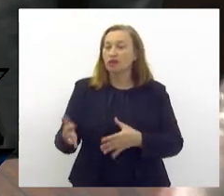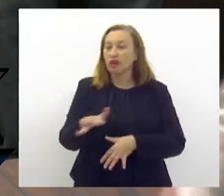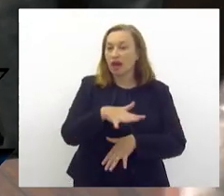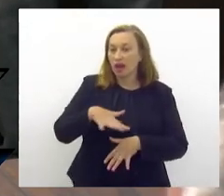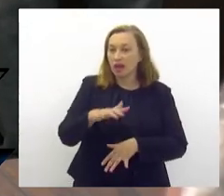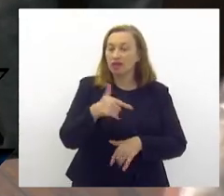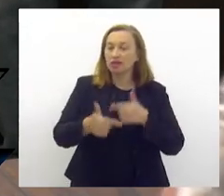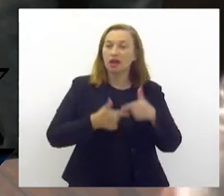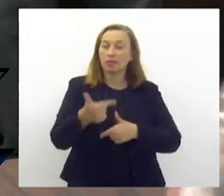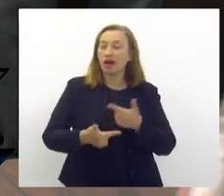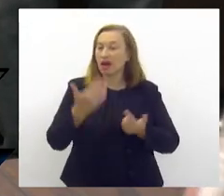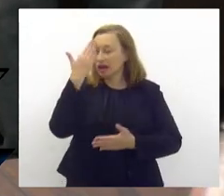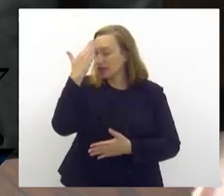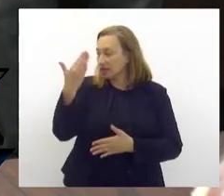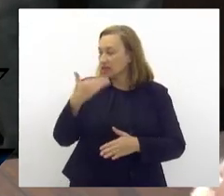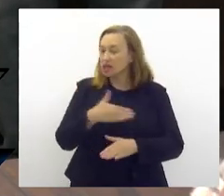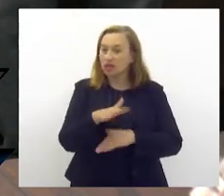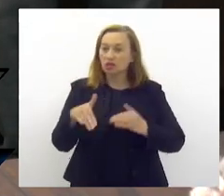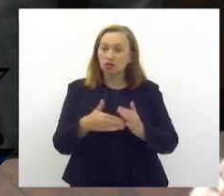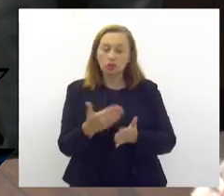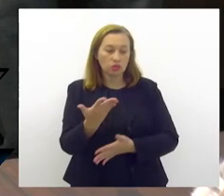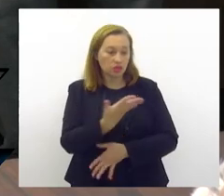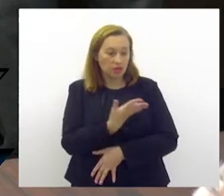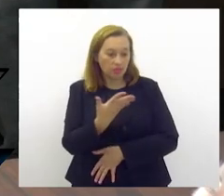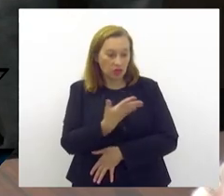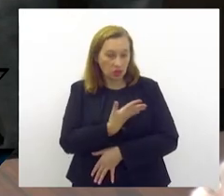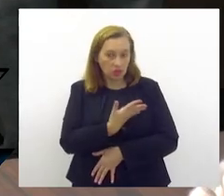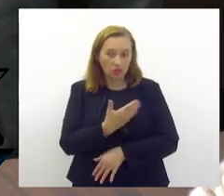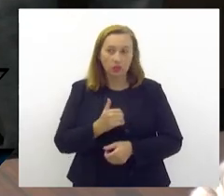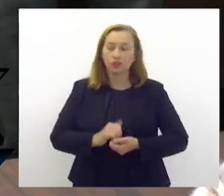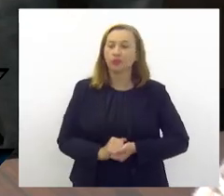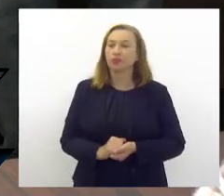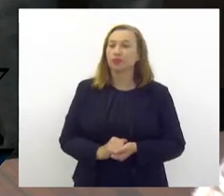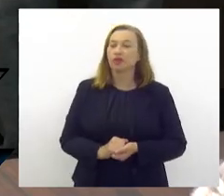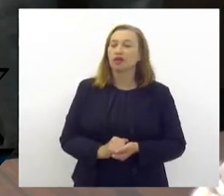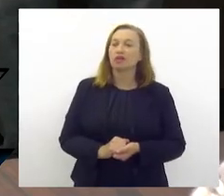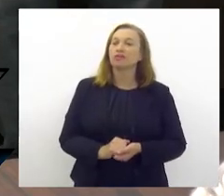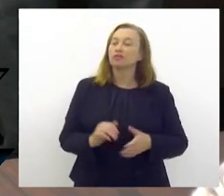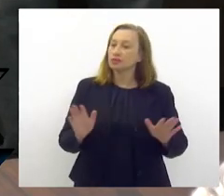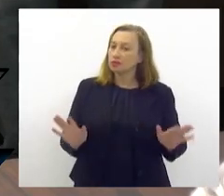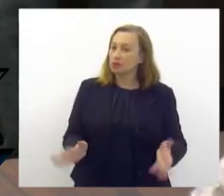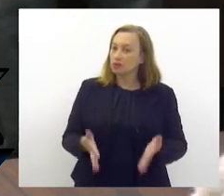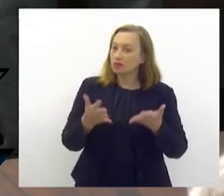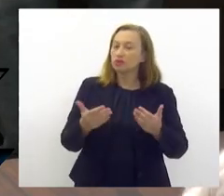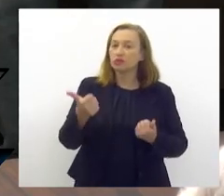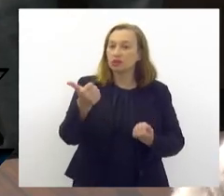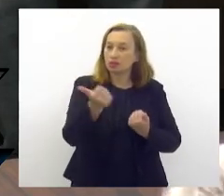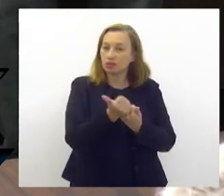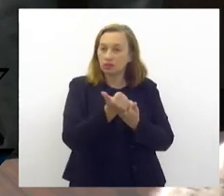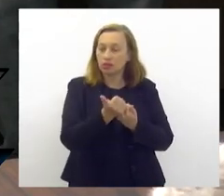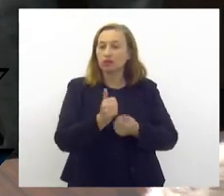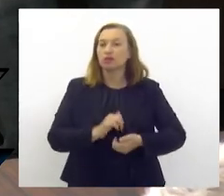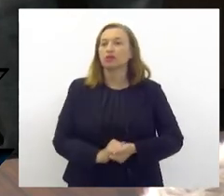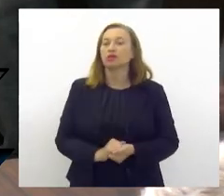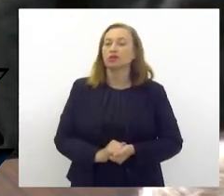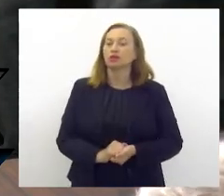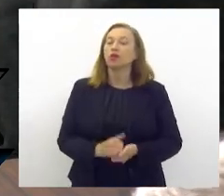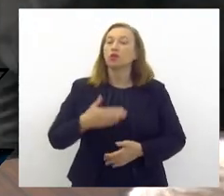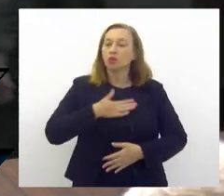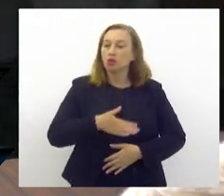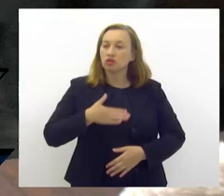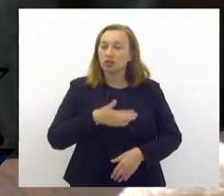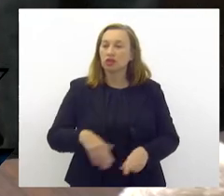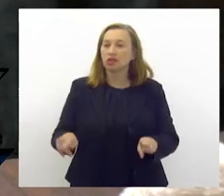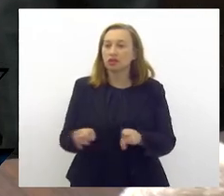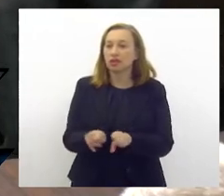eu agradeço a todos os meus nobres colegas pelas manifestações de apoio e gostaria também